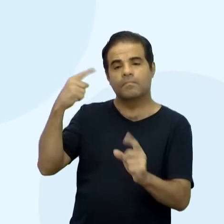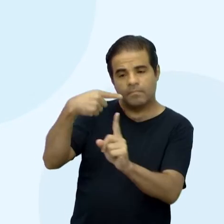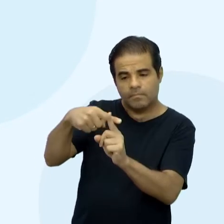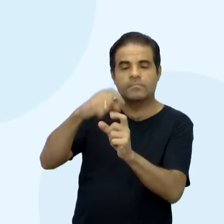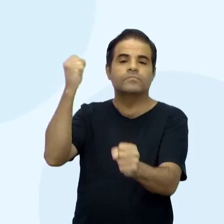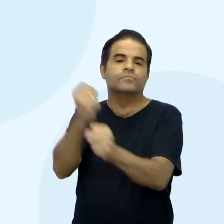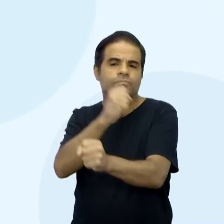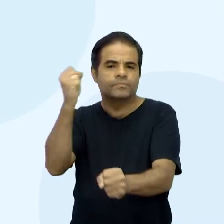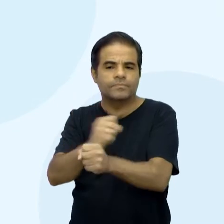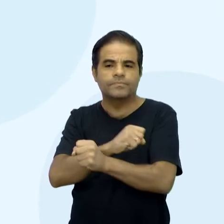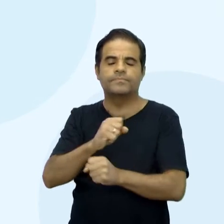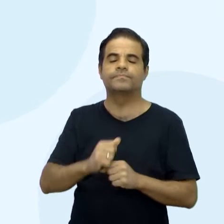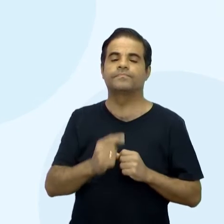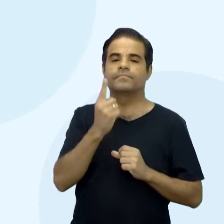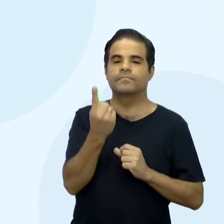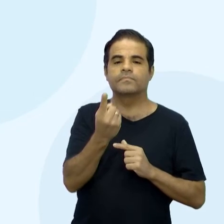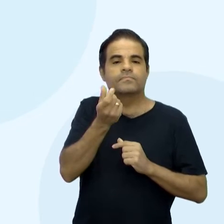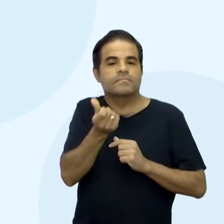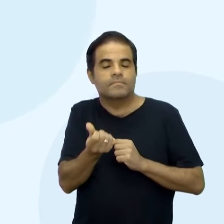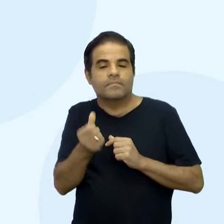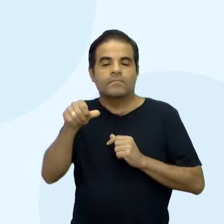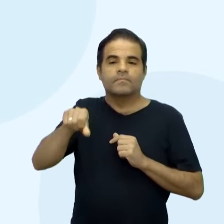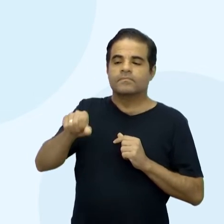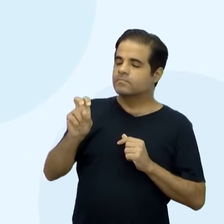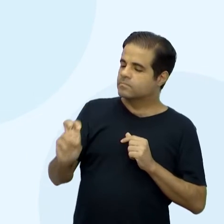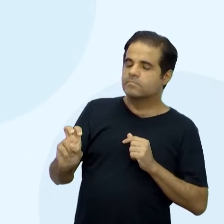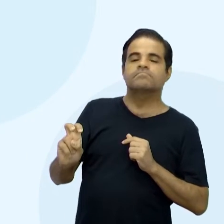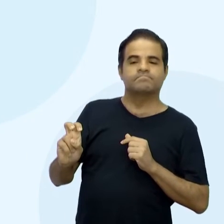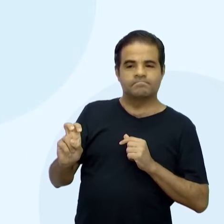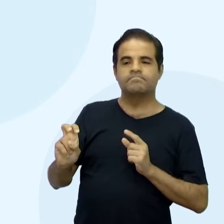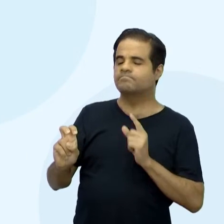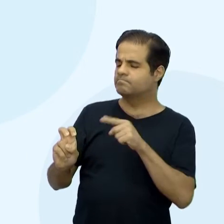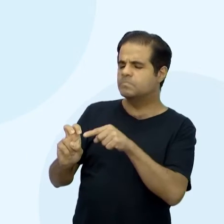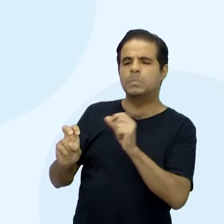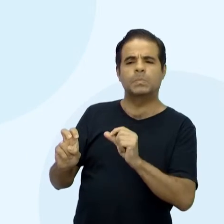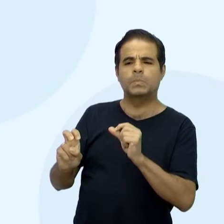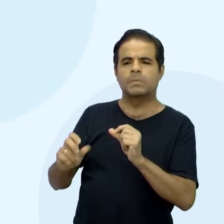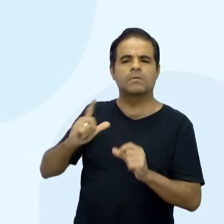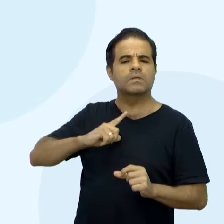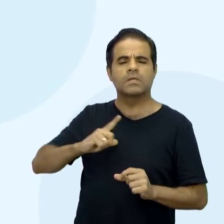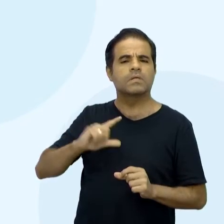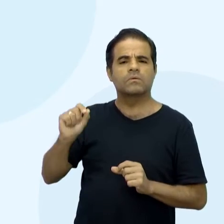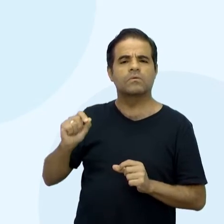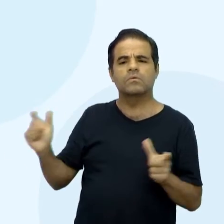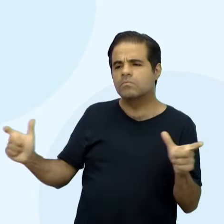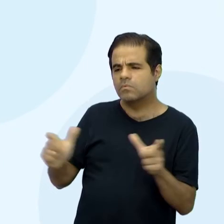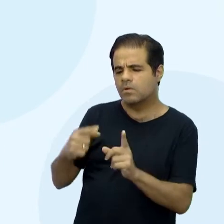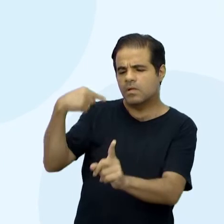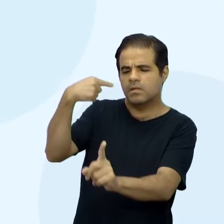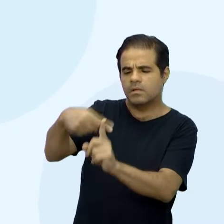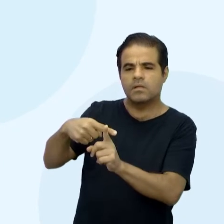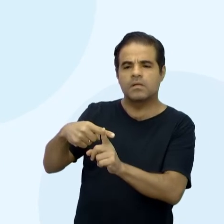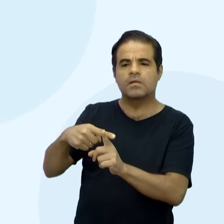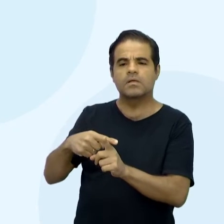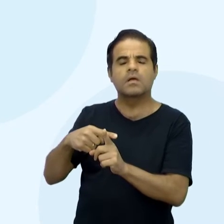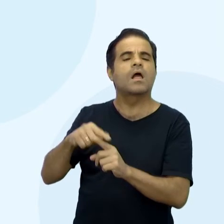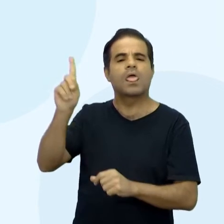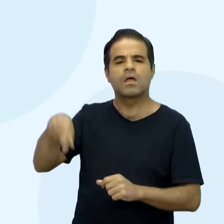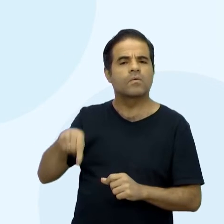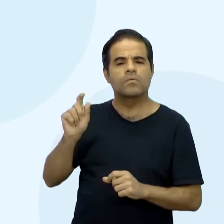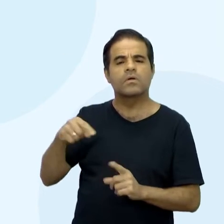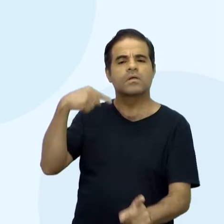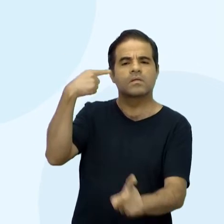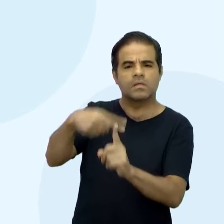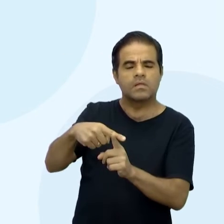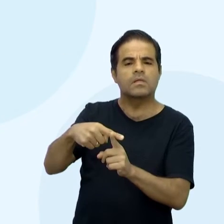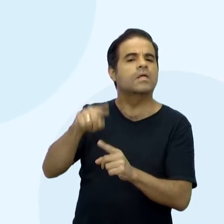construída em 1695, né? Mesmo aí tendo uma pequena igreja jesuíta, né, uma